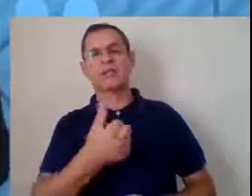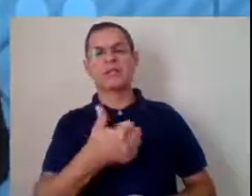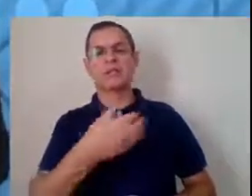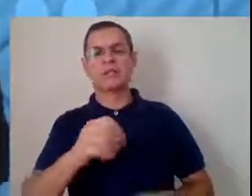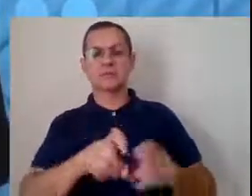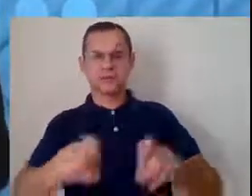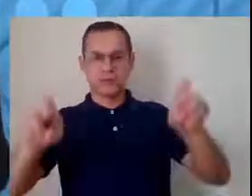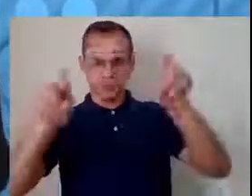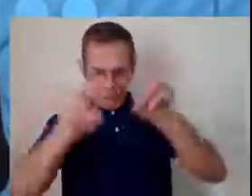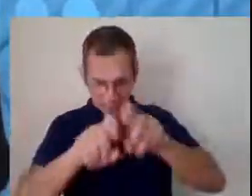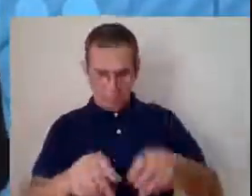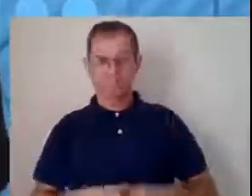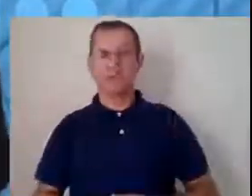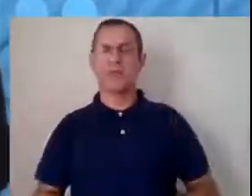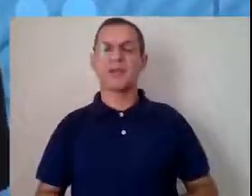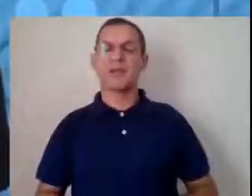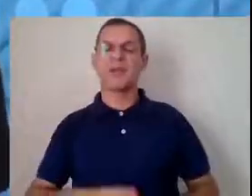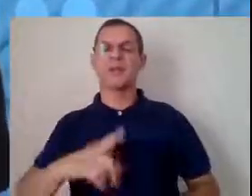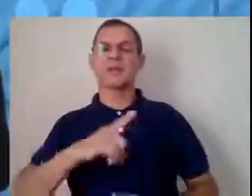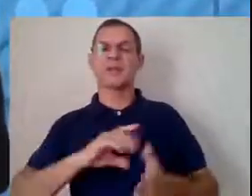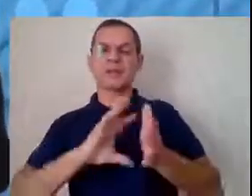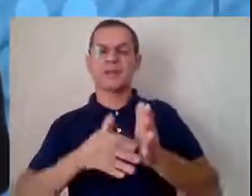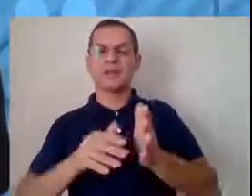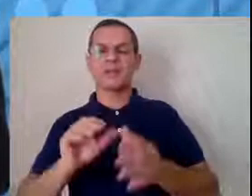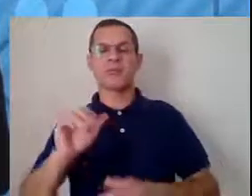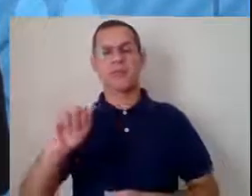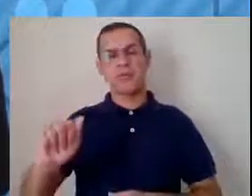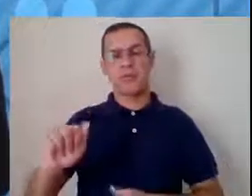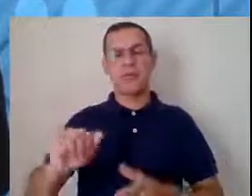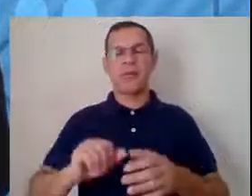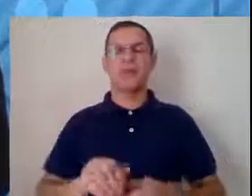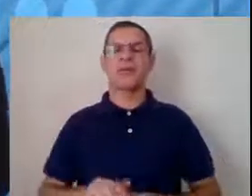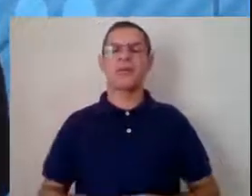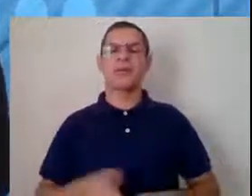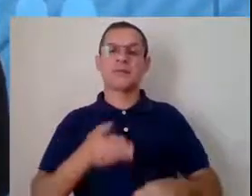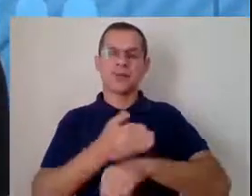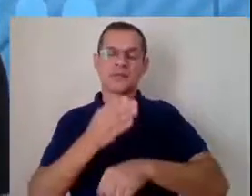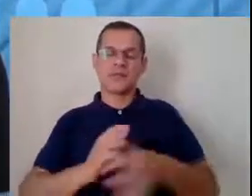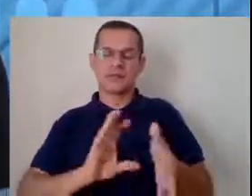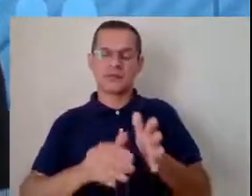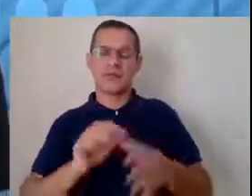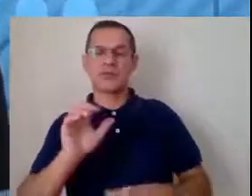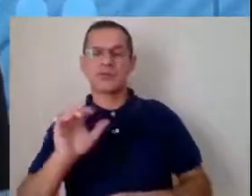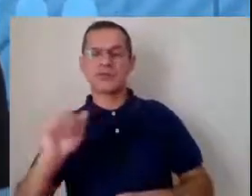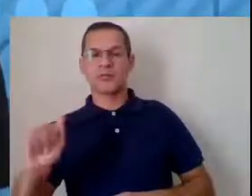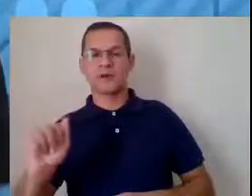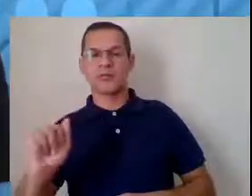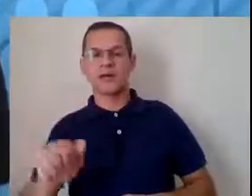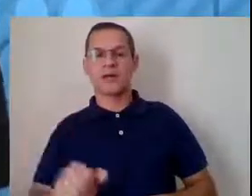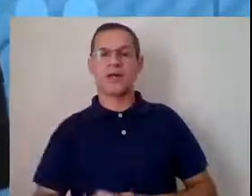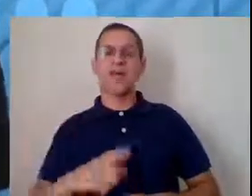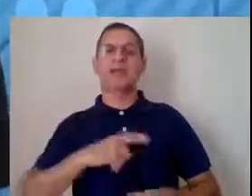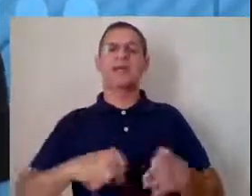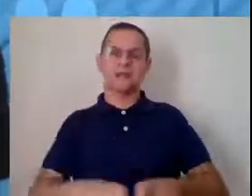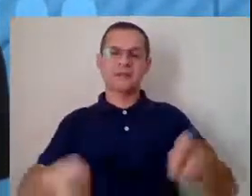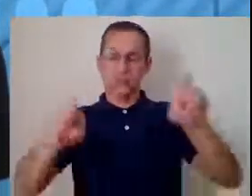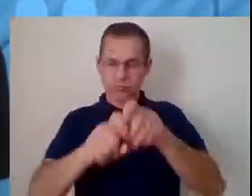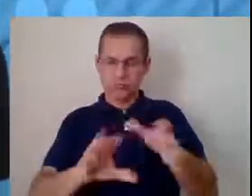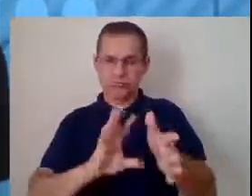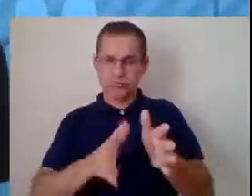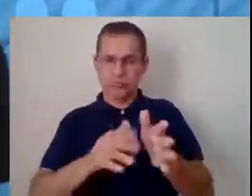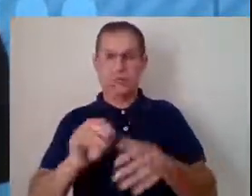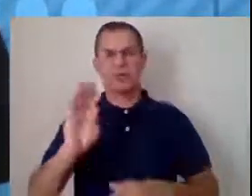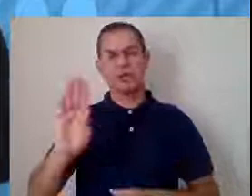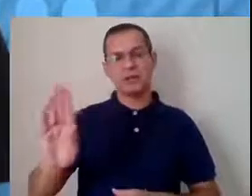comandos, alguns são do banco A, acessam o banco A, são direcionados para o banco A, outros direcionados